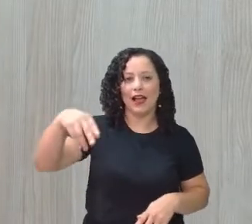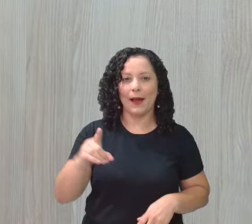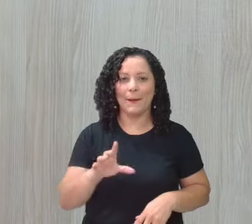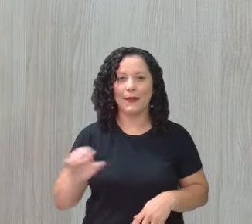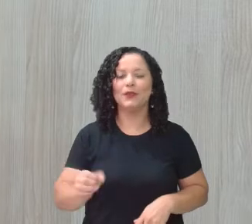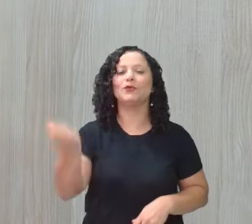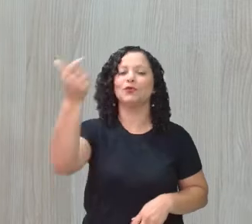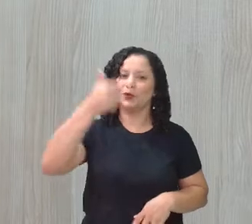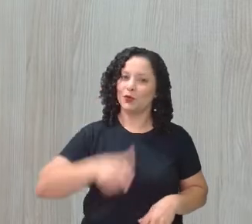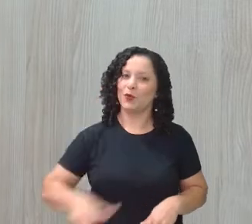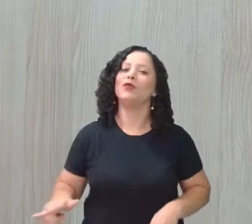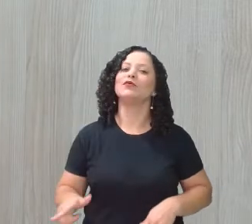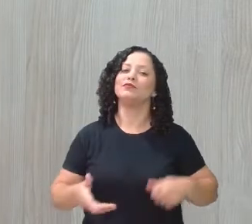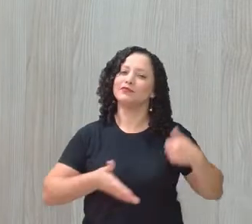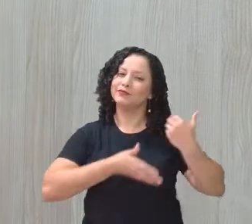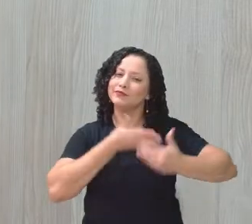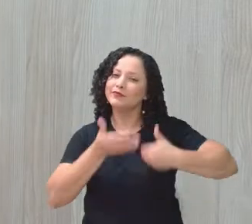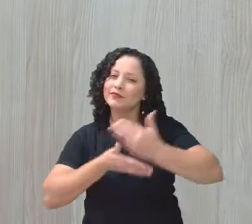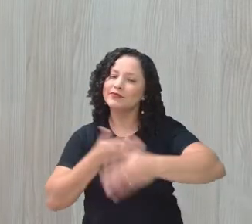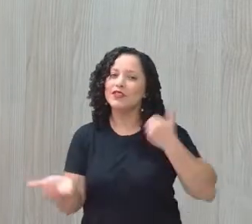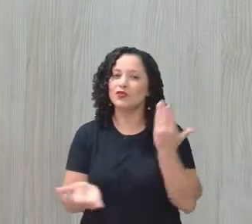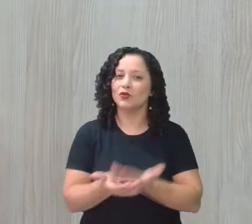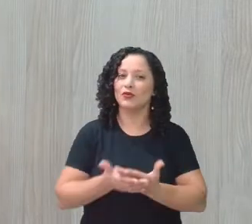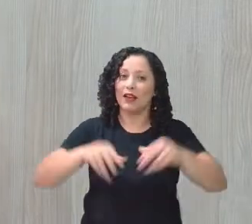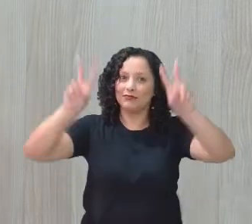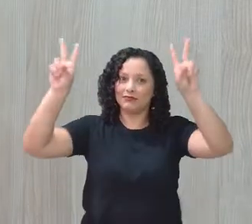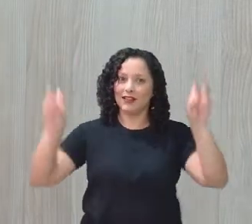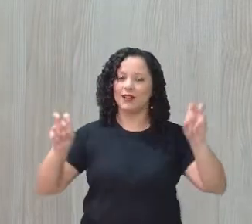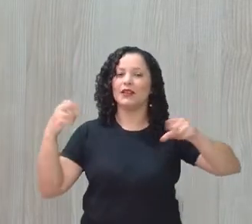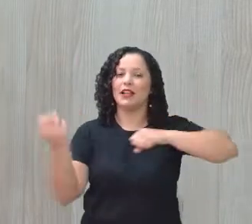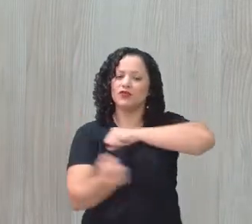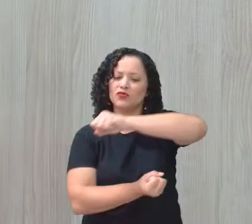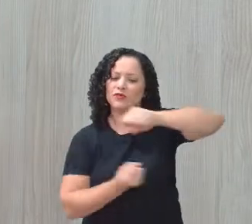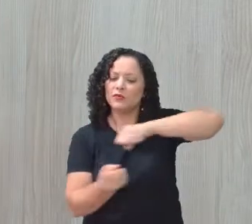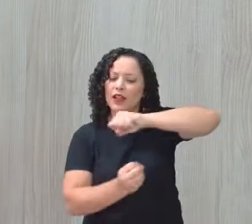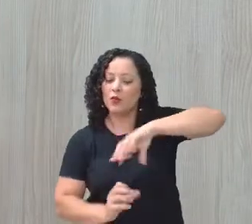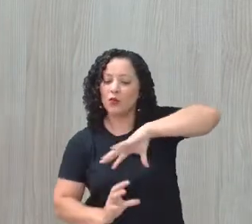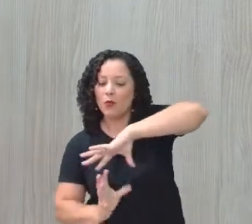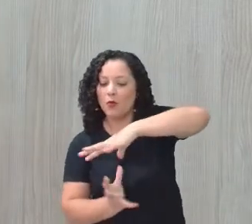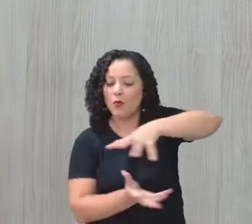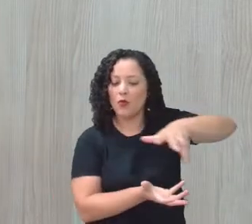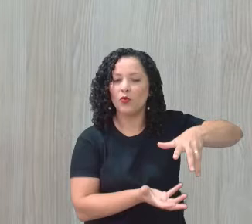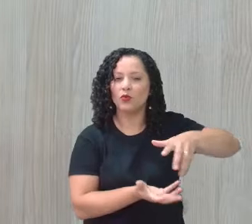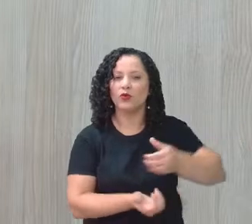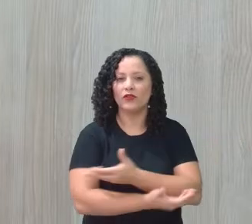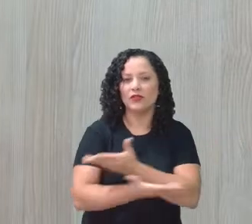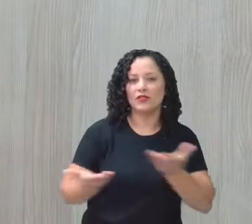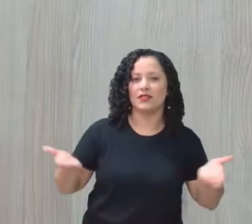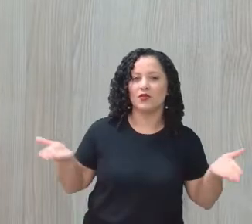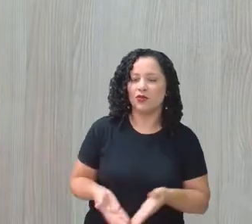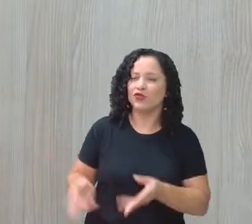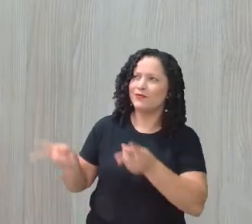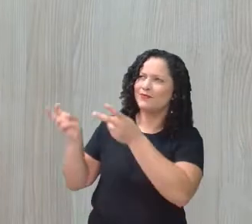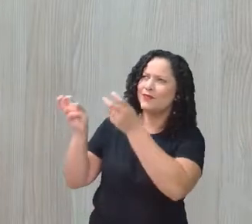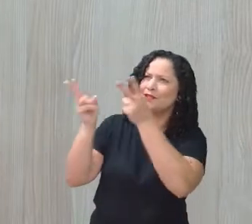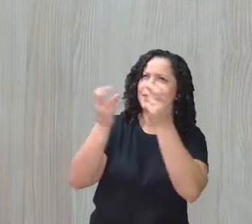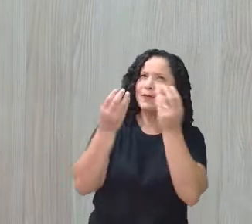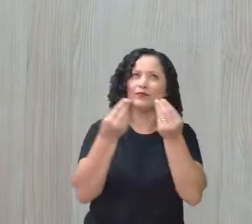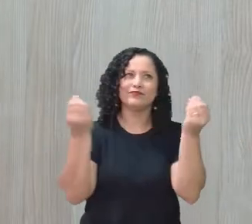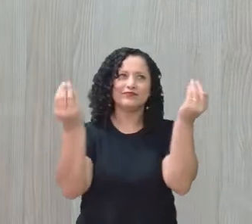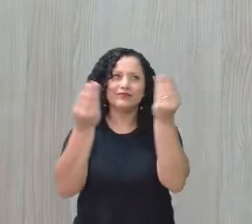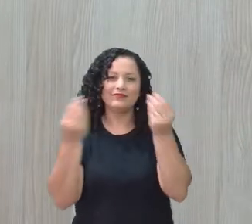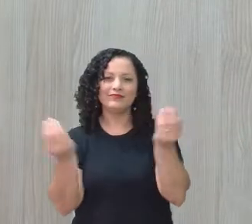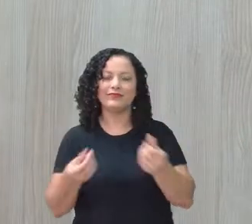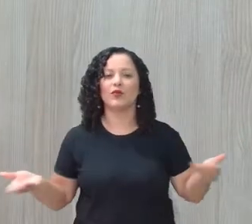gente continuar falando de sustentabilidade. Vocês olharam como é que está o clima hoje na nossa cidade? Deu